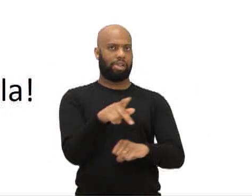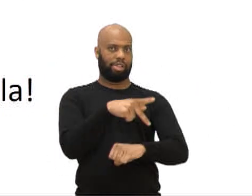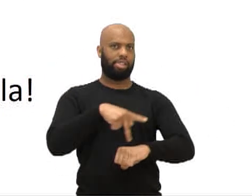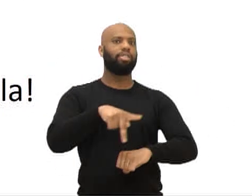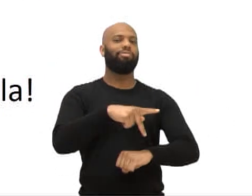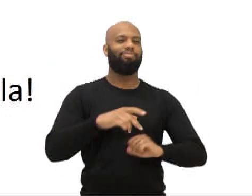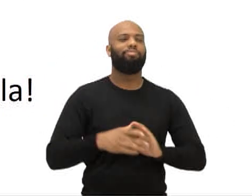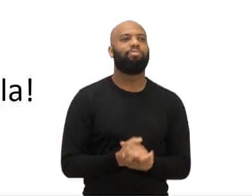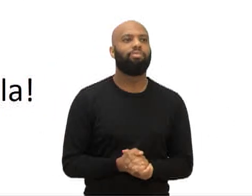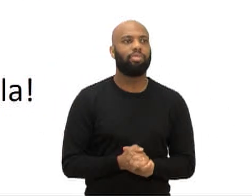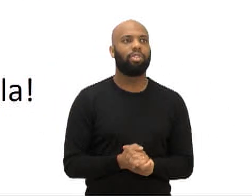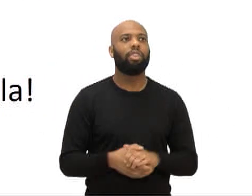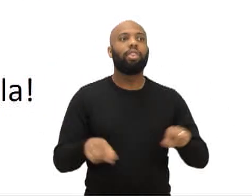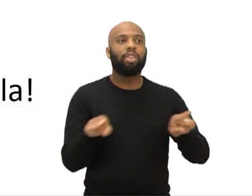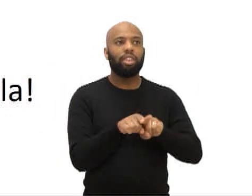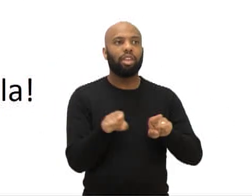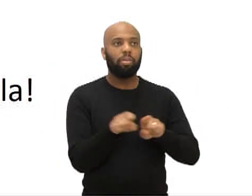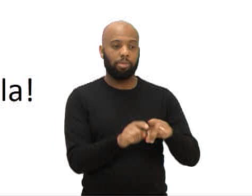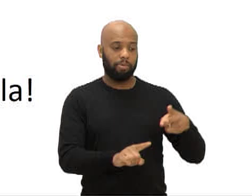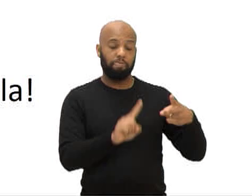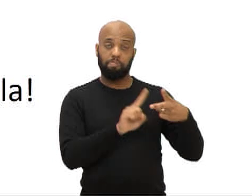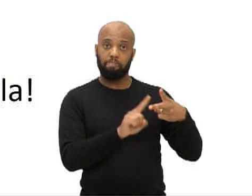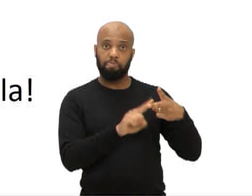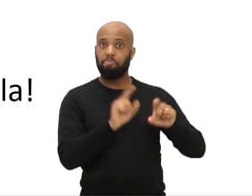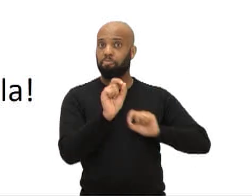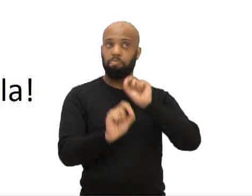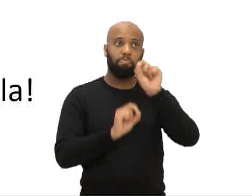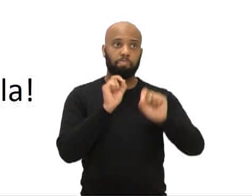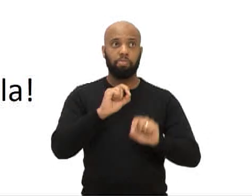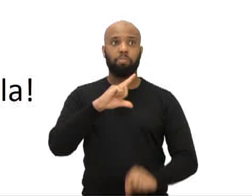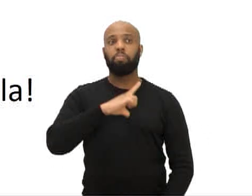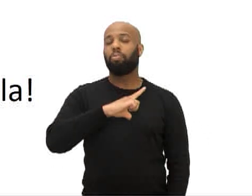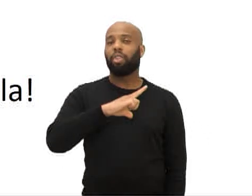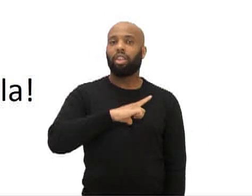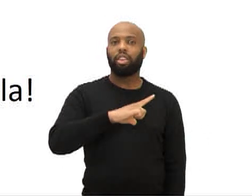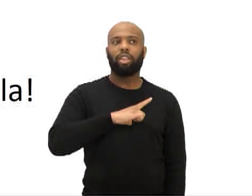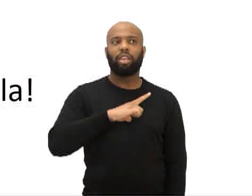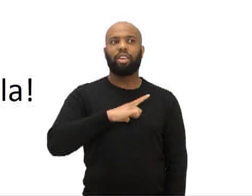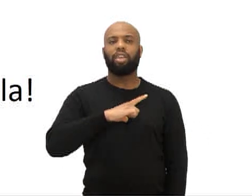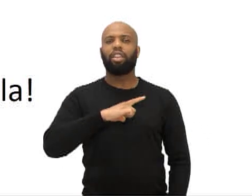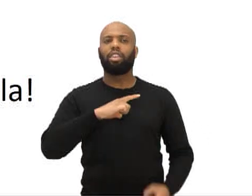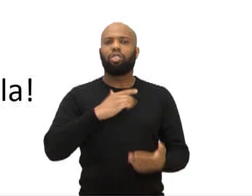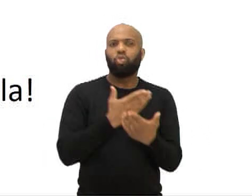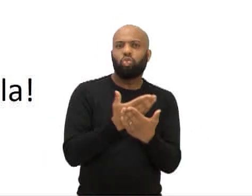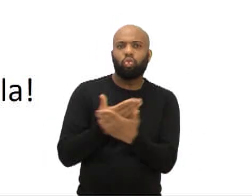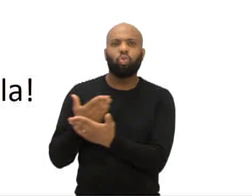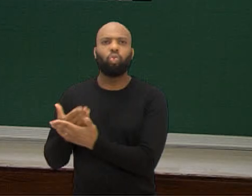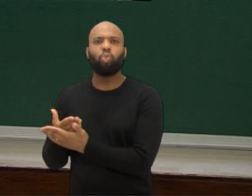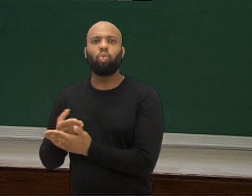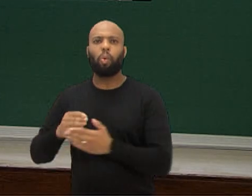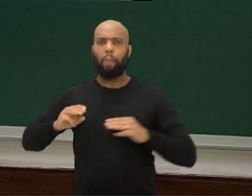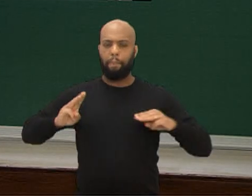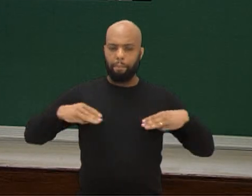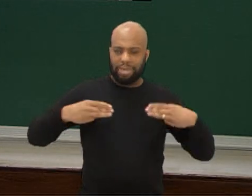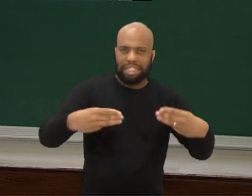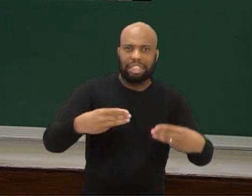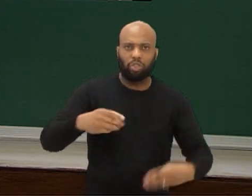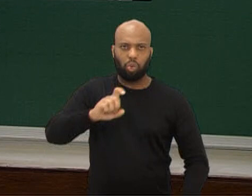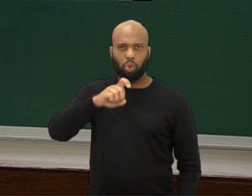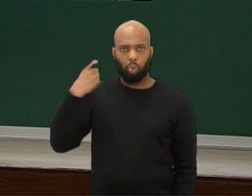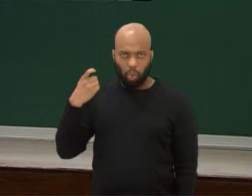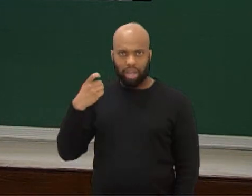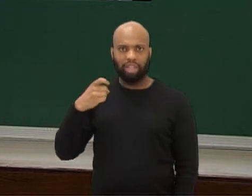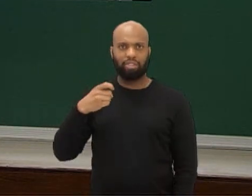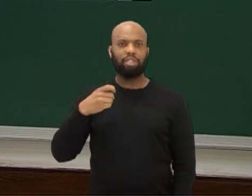superpotências. Nós vamos ver que, segundo a fala do ex-ministro britânico Winston Churchill,